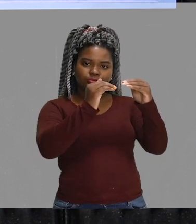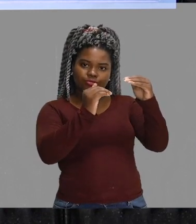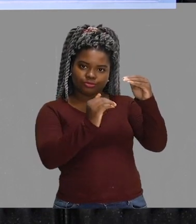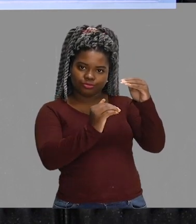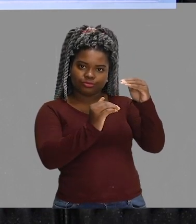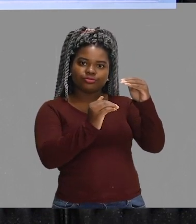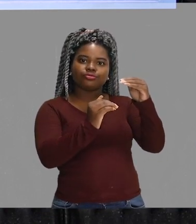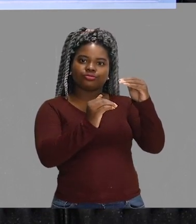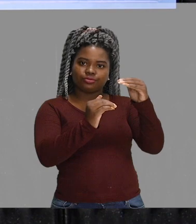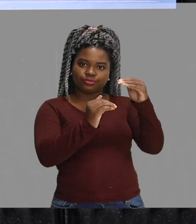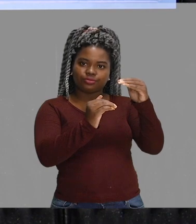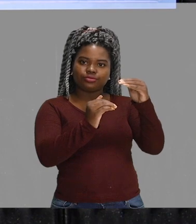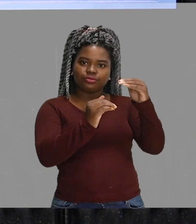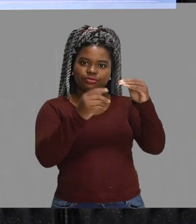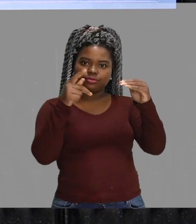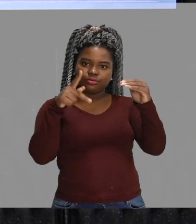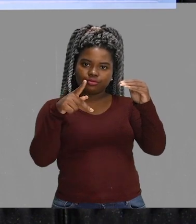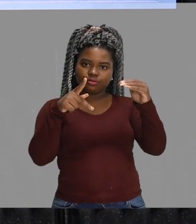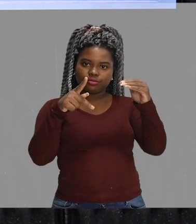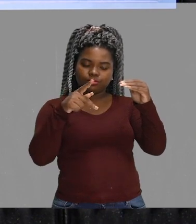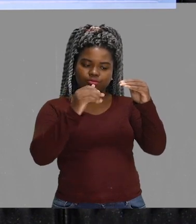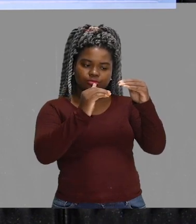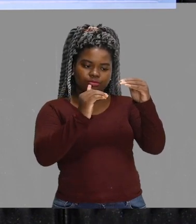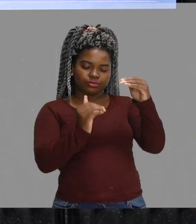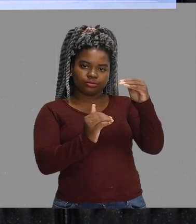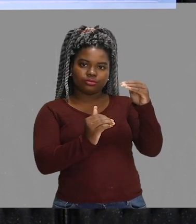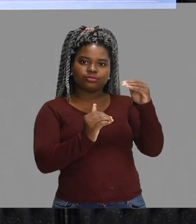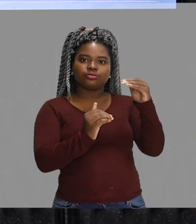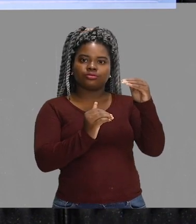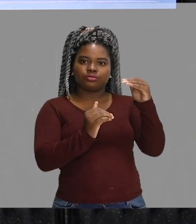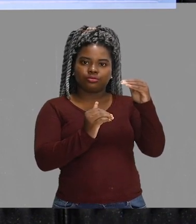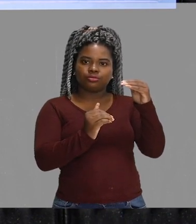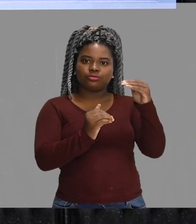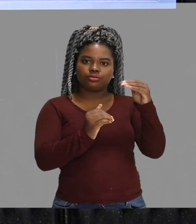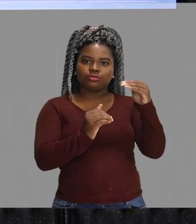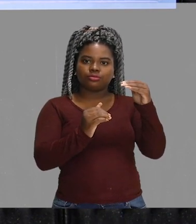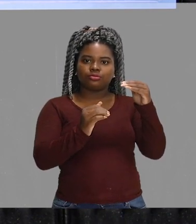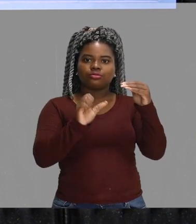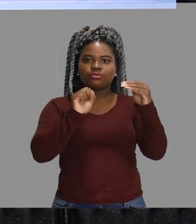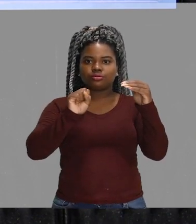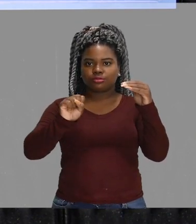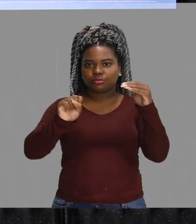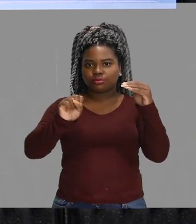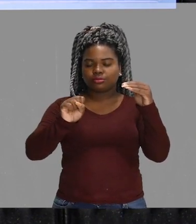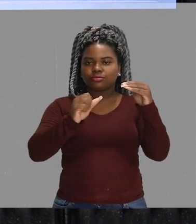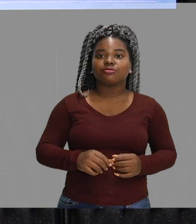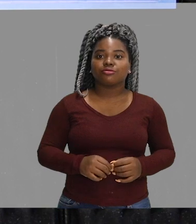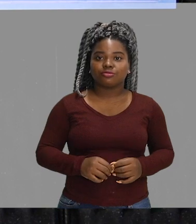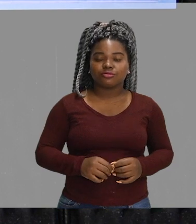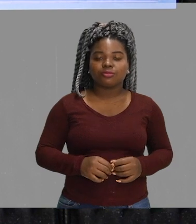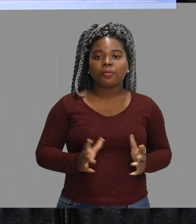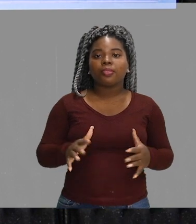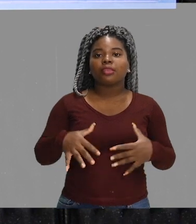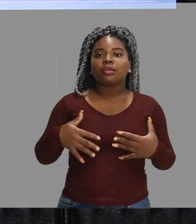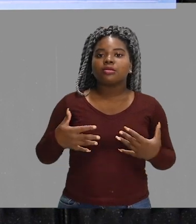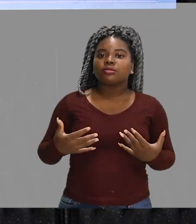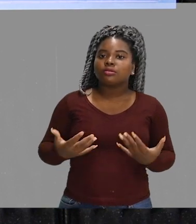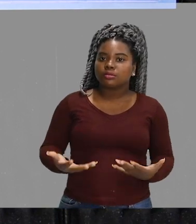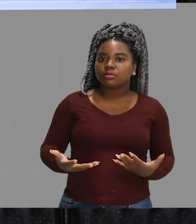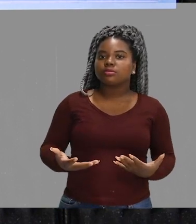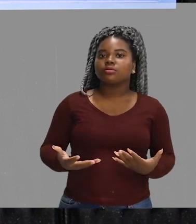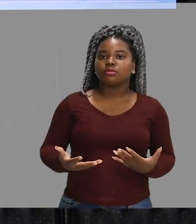os subníveis. Que são os subníveis? S, P, D e E. Então, a eletrosfera